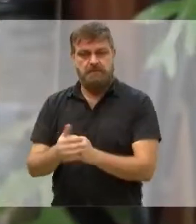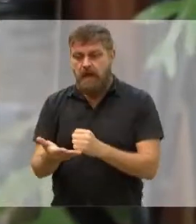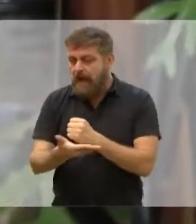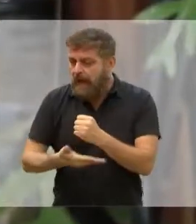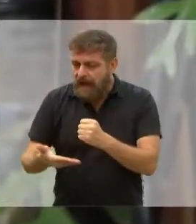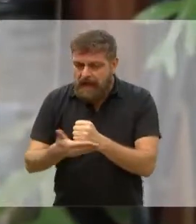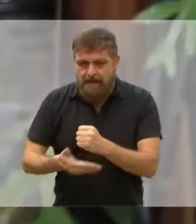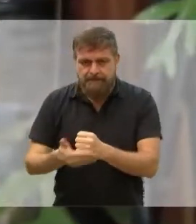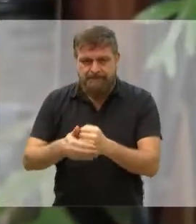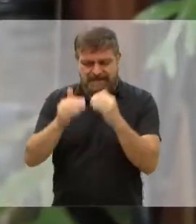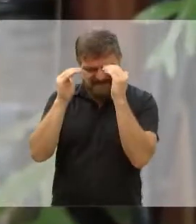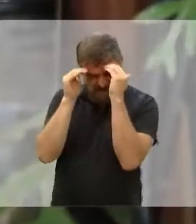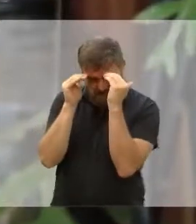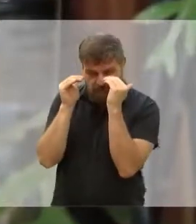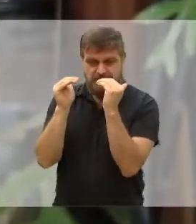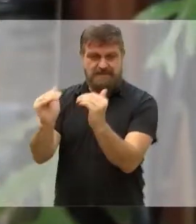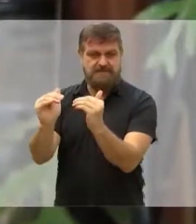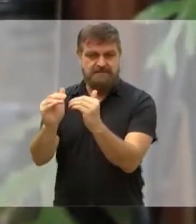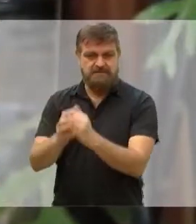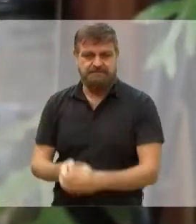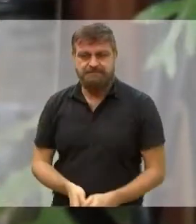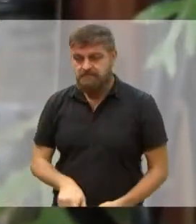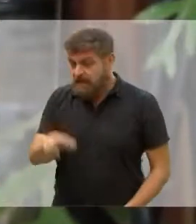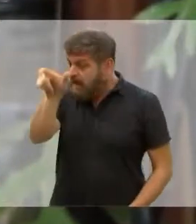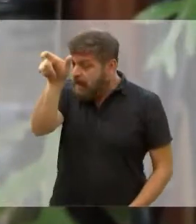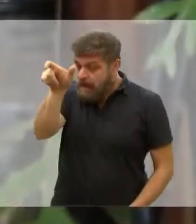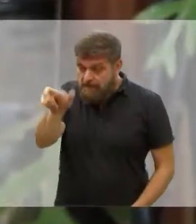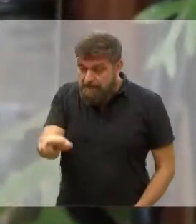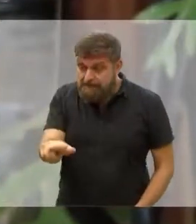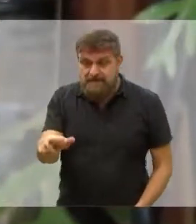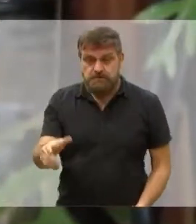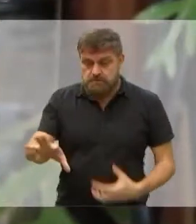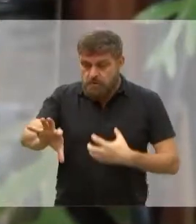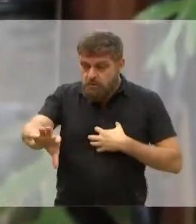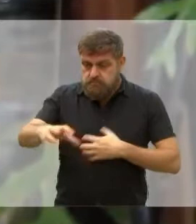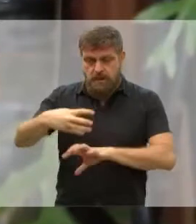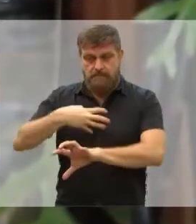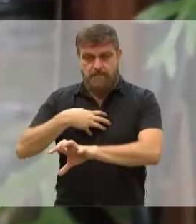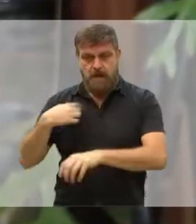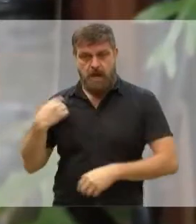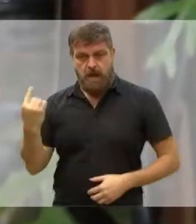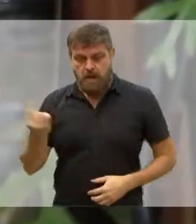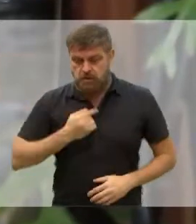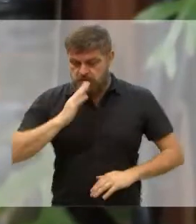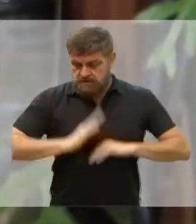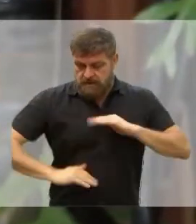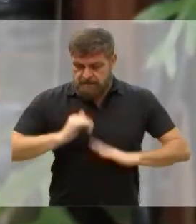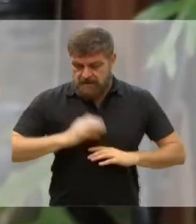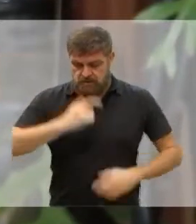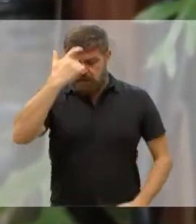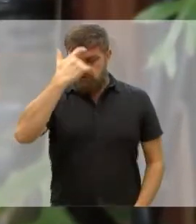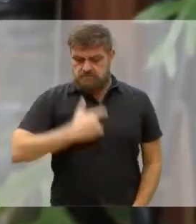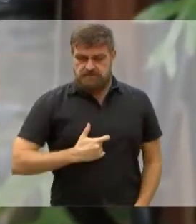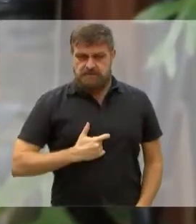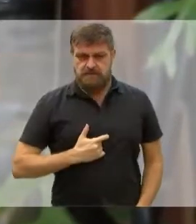é o respeito mesmo, é o respeito ao próximo como cidadão, como ser humano. O nosso papel de cidadão é esse, né? E é muito